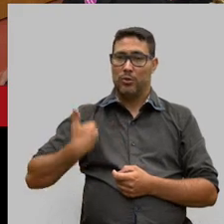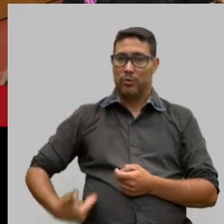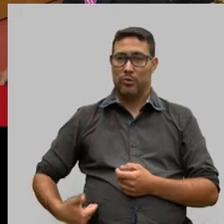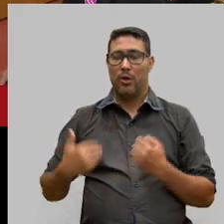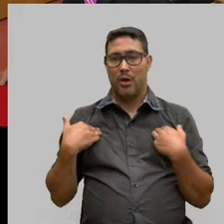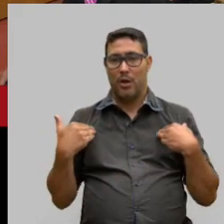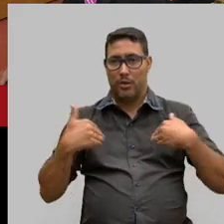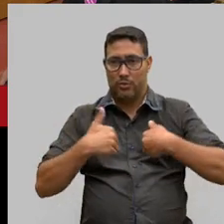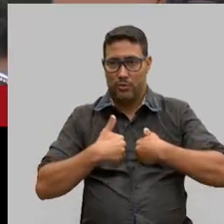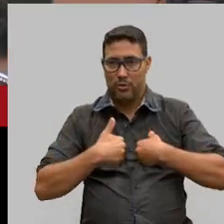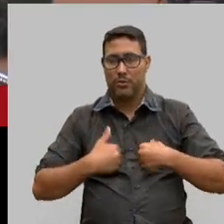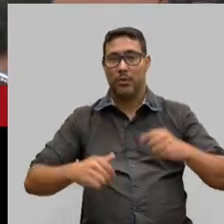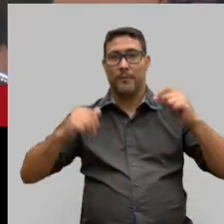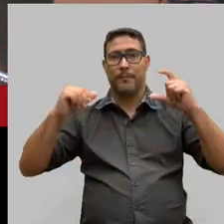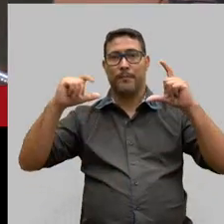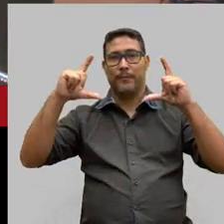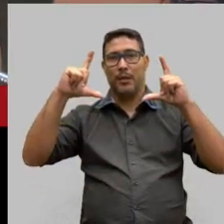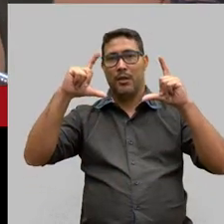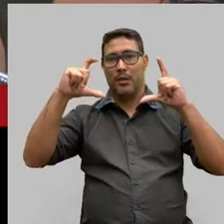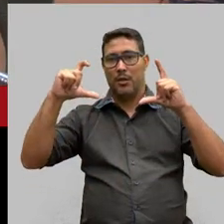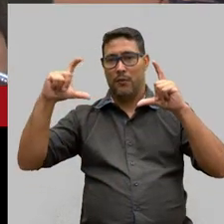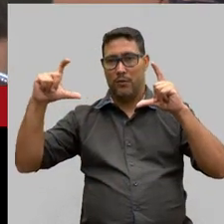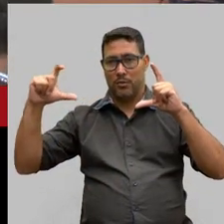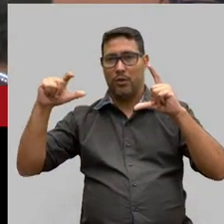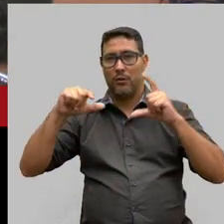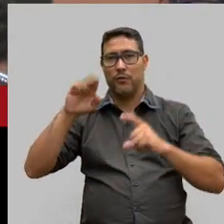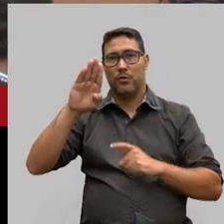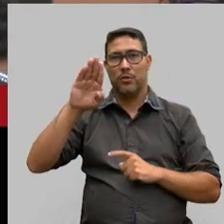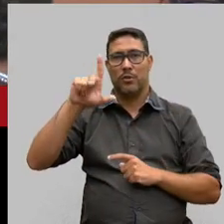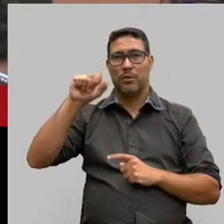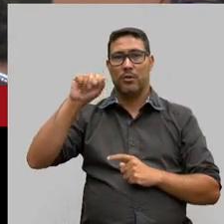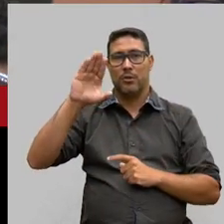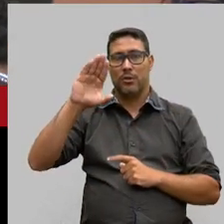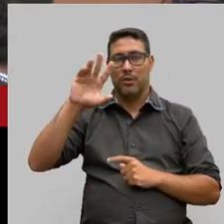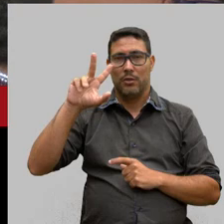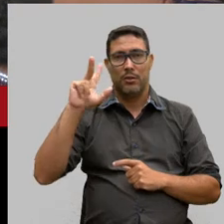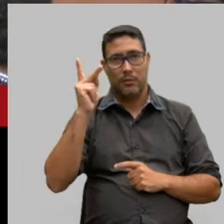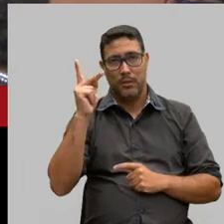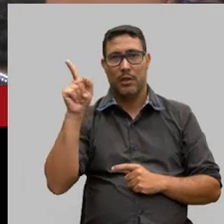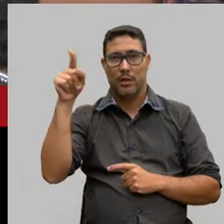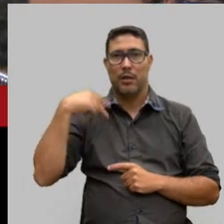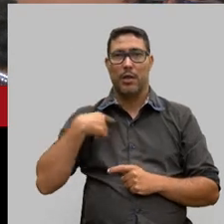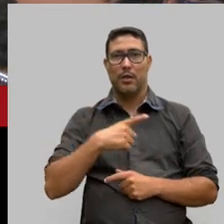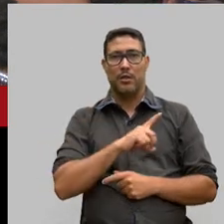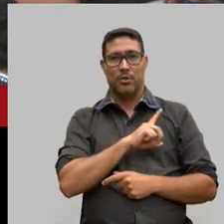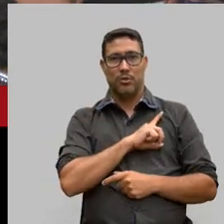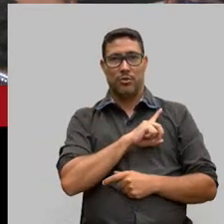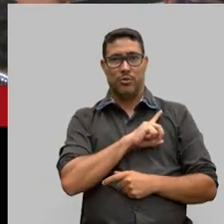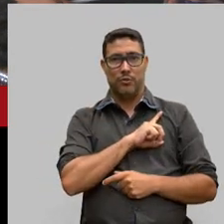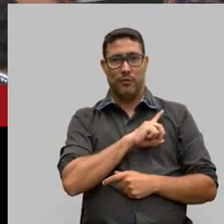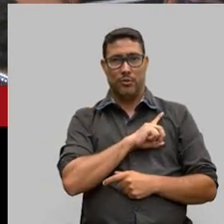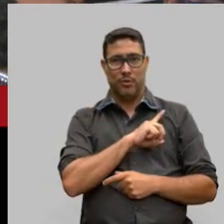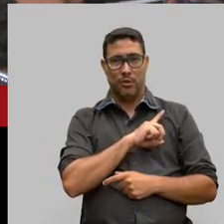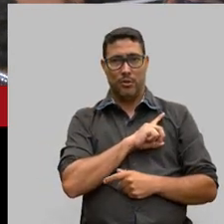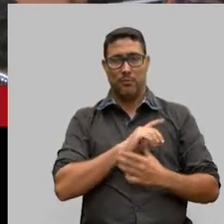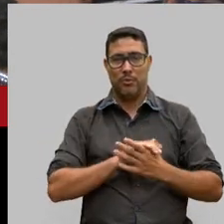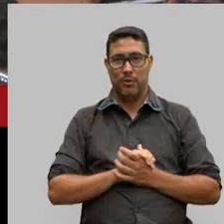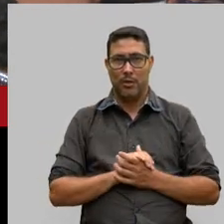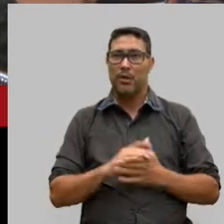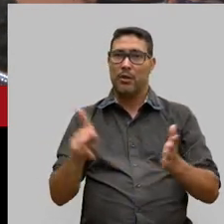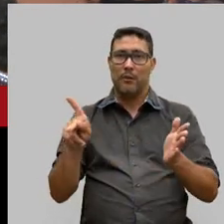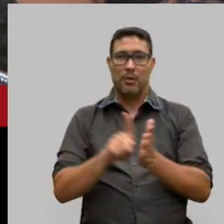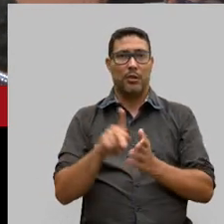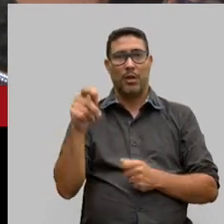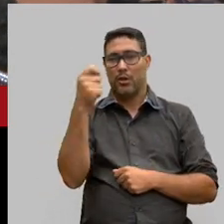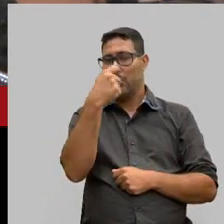fotógrafo da empresa Black Flash de Divinópolis Minas Gerais faço parte da associação